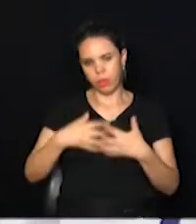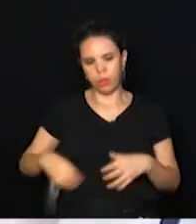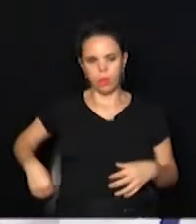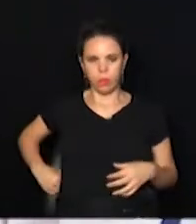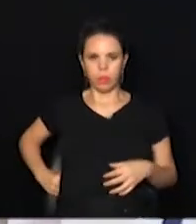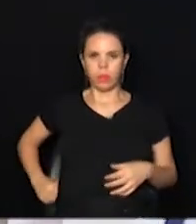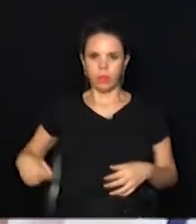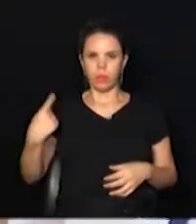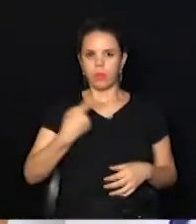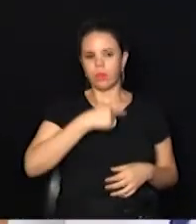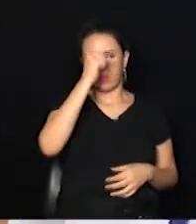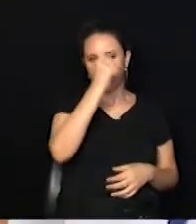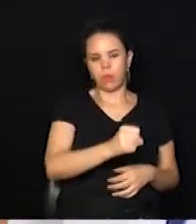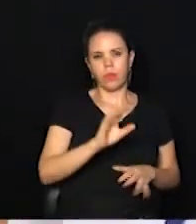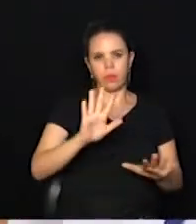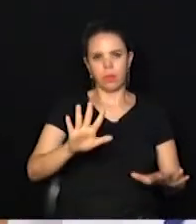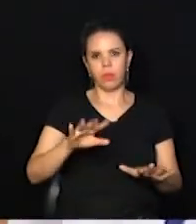em nos matar.